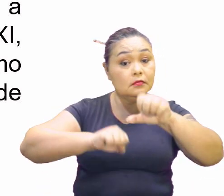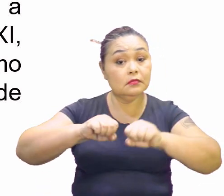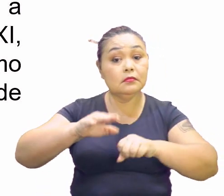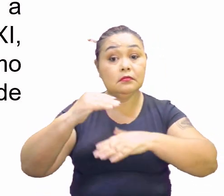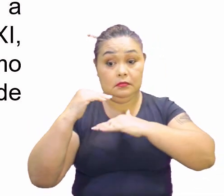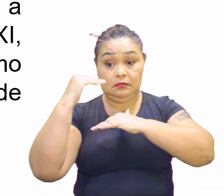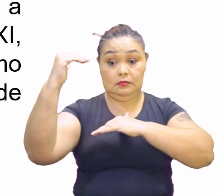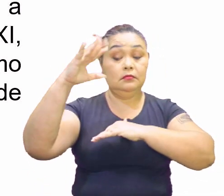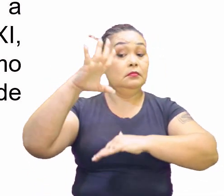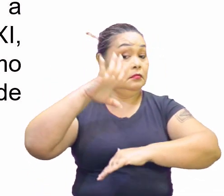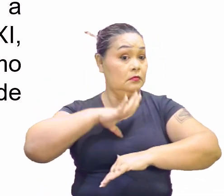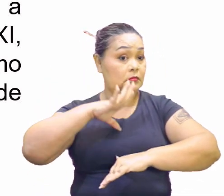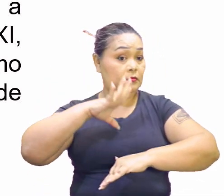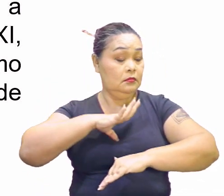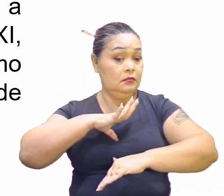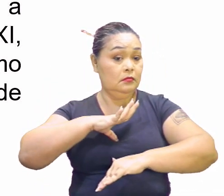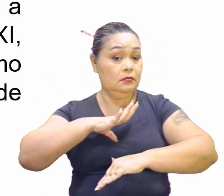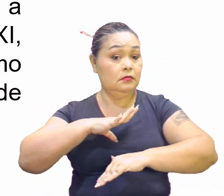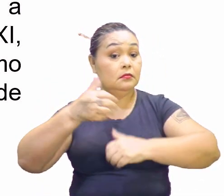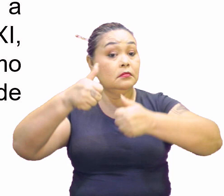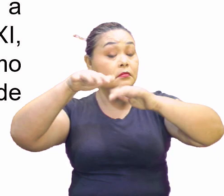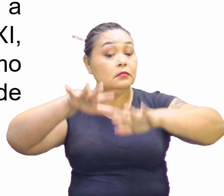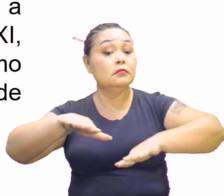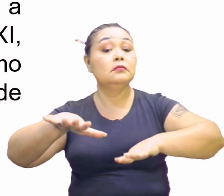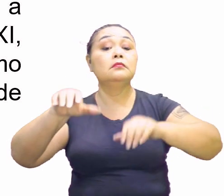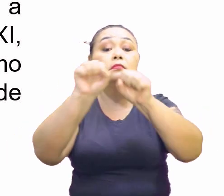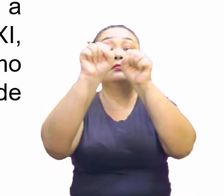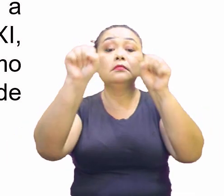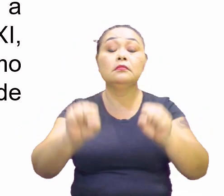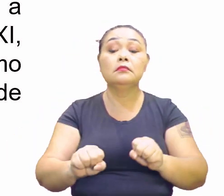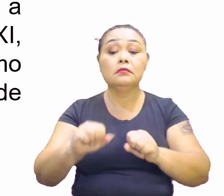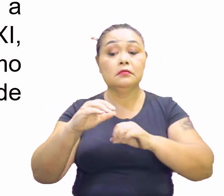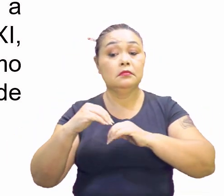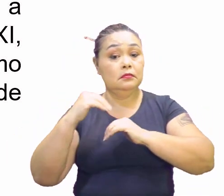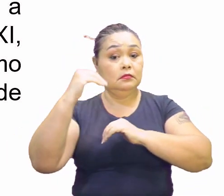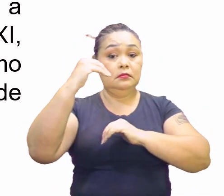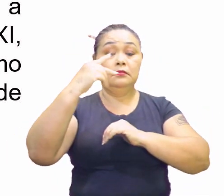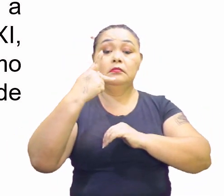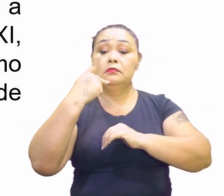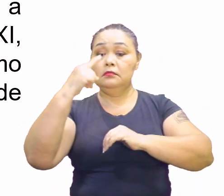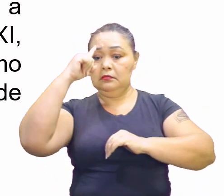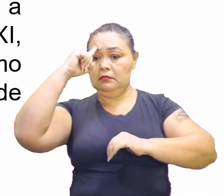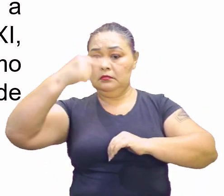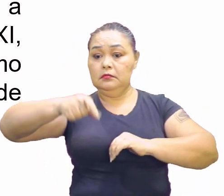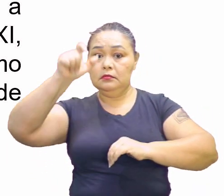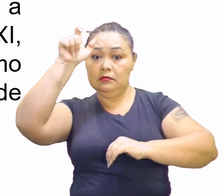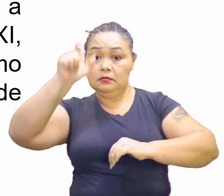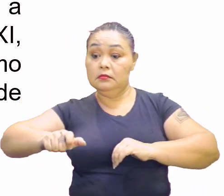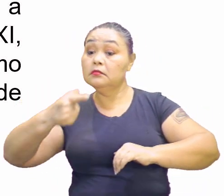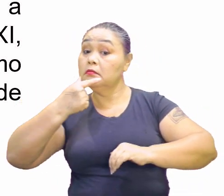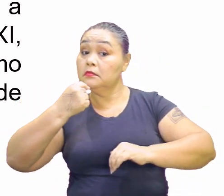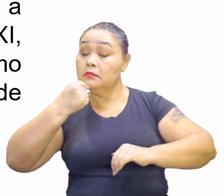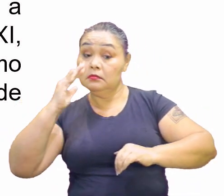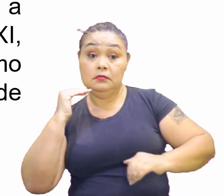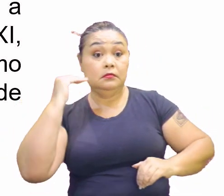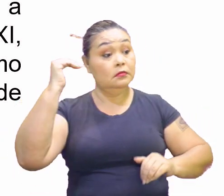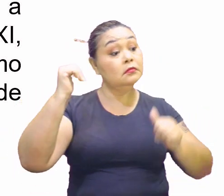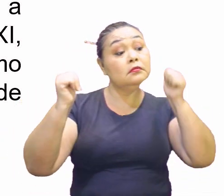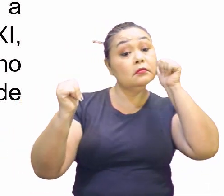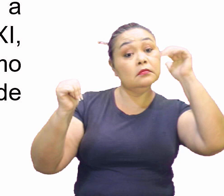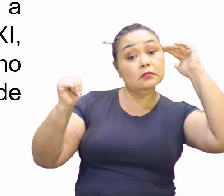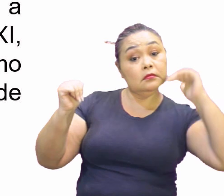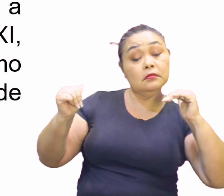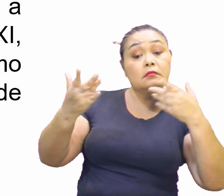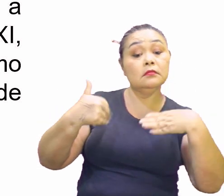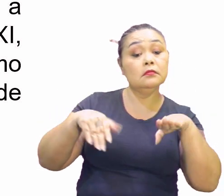colônia, as elites portuguesas implantaram um sistema patriarcal em que o homem era superior à